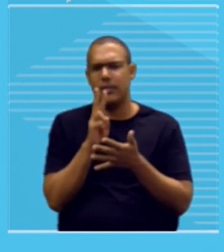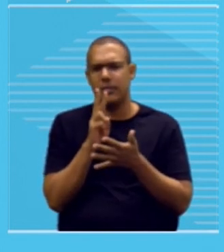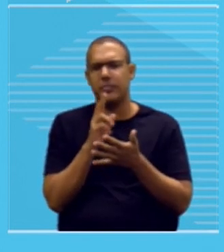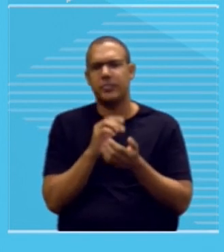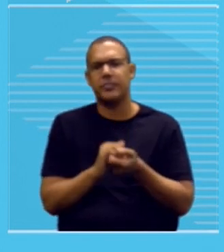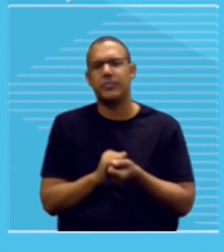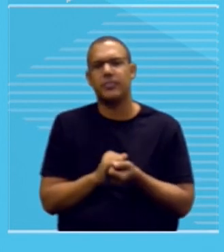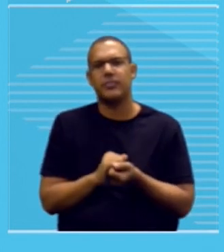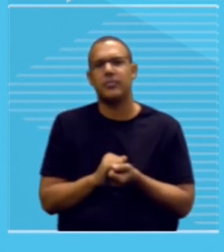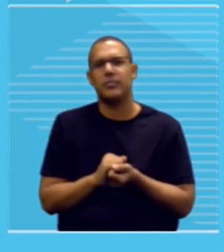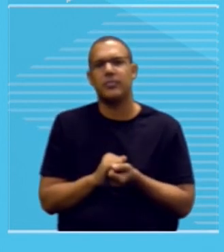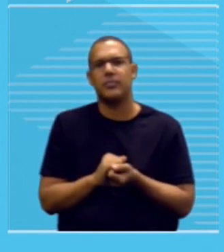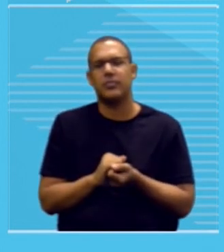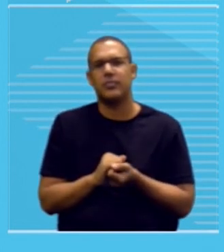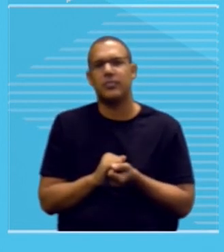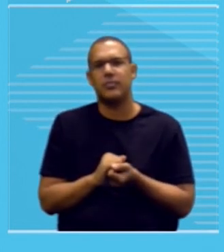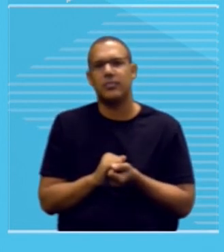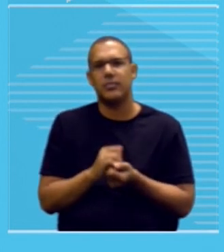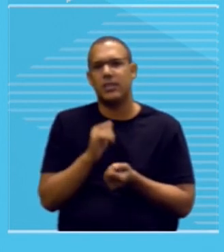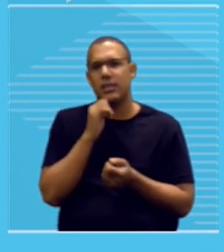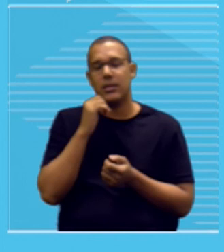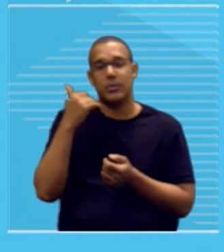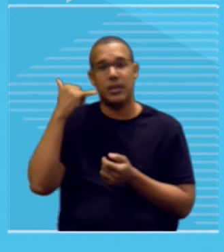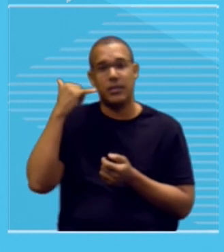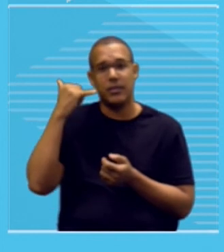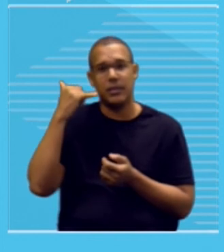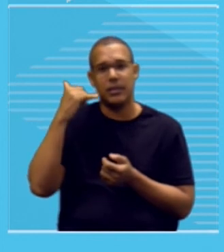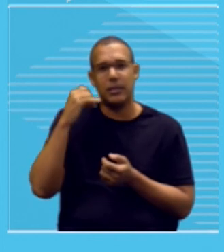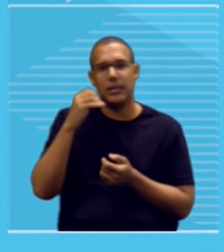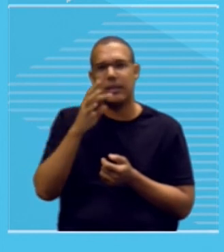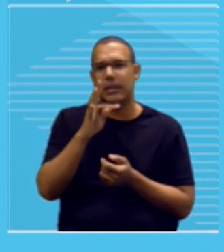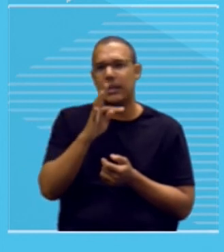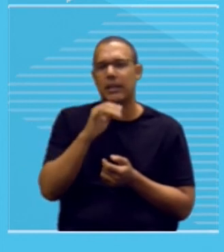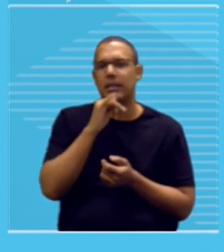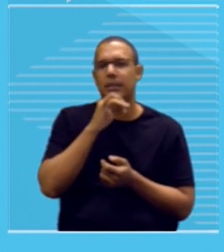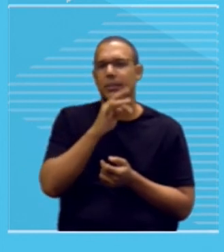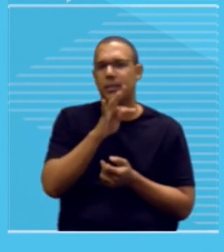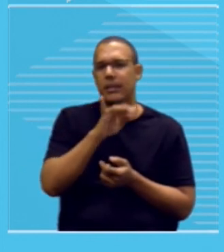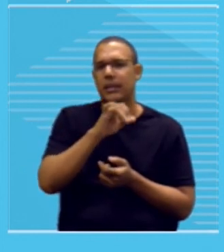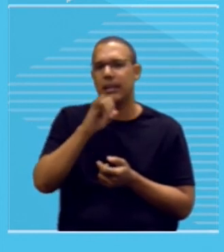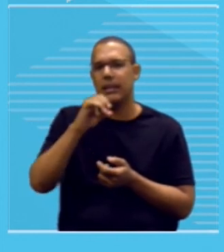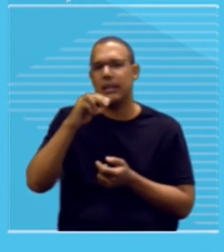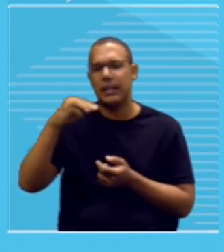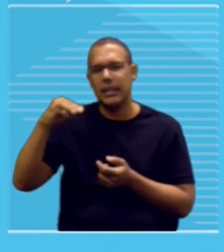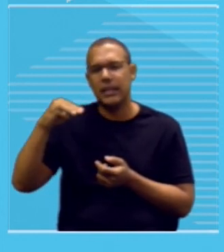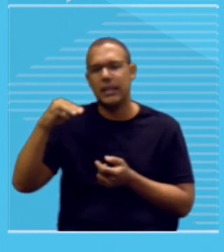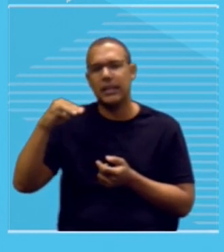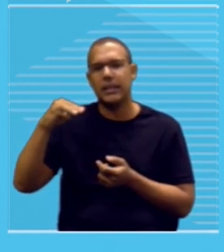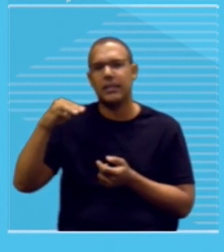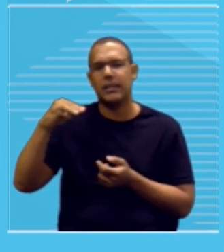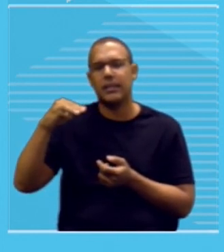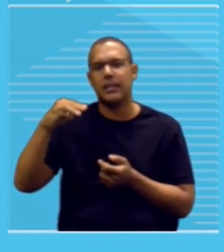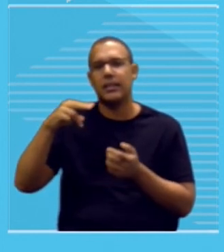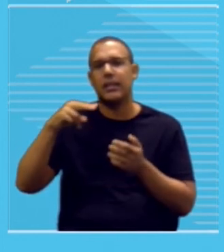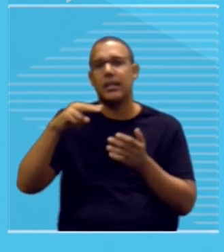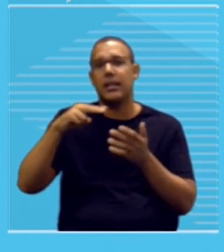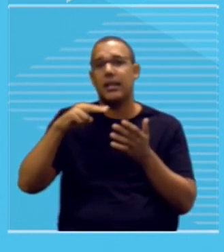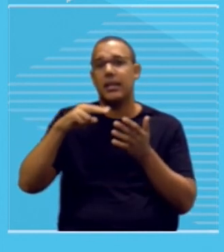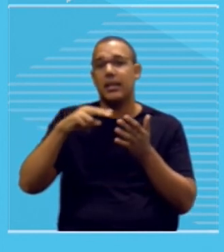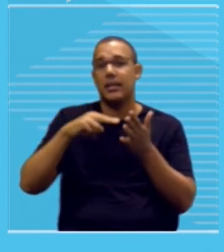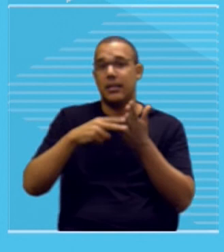não é mesmo você encontra-se um telefone toca você encontra esse trins